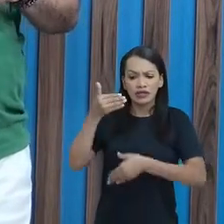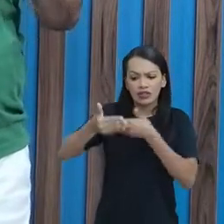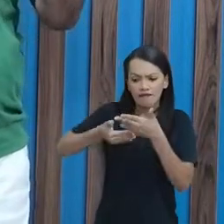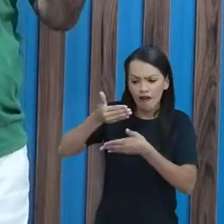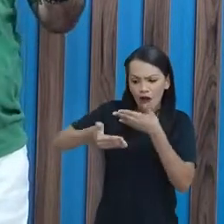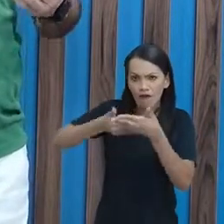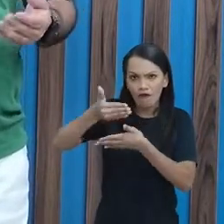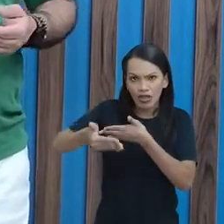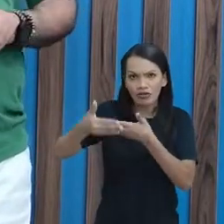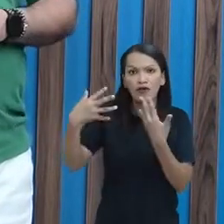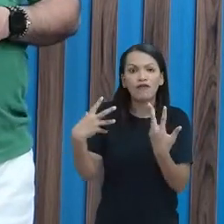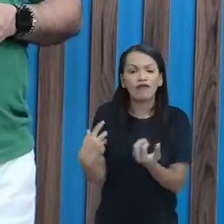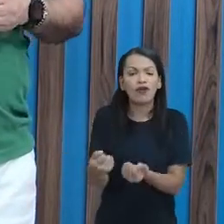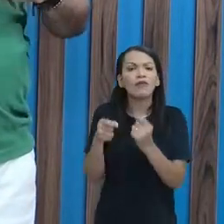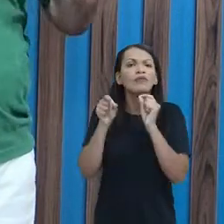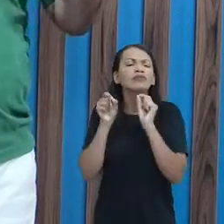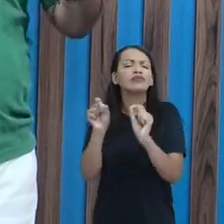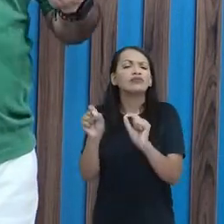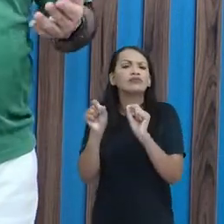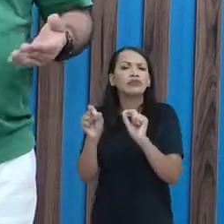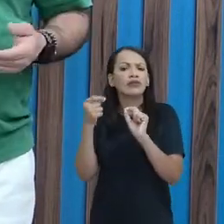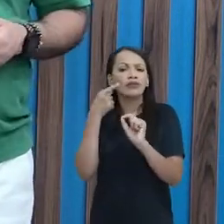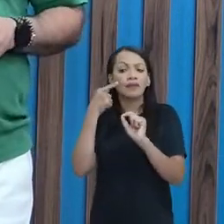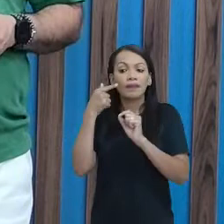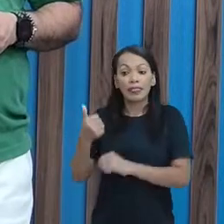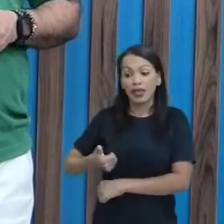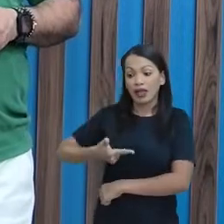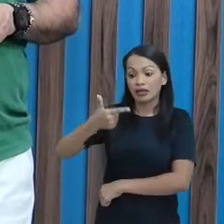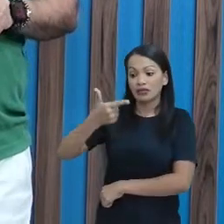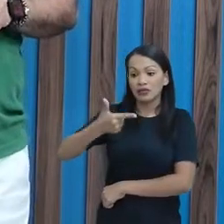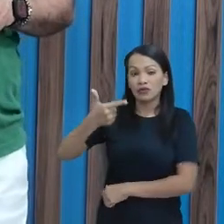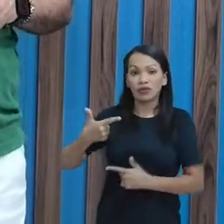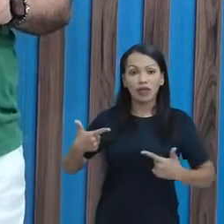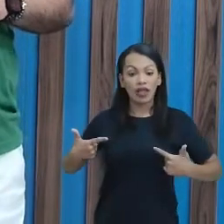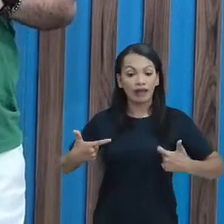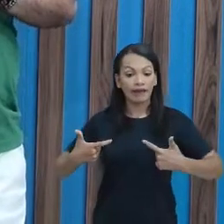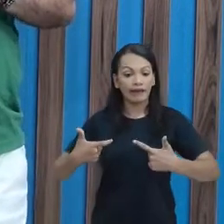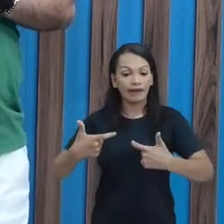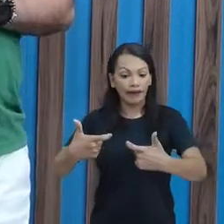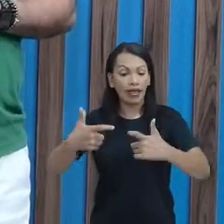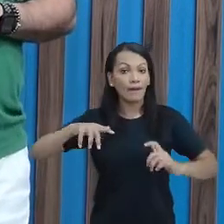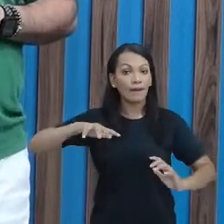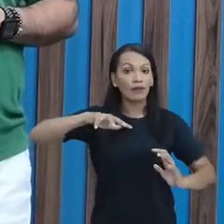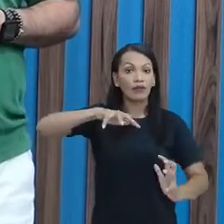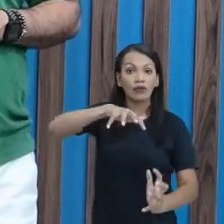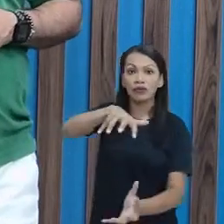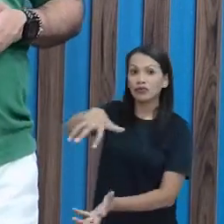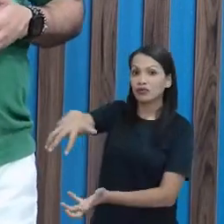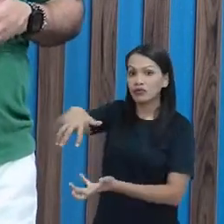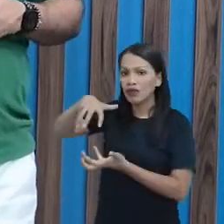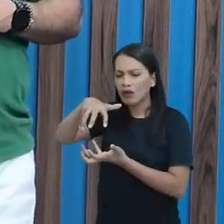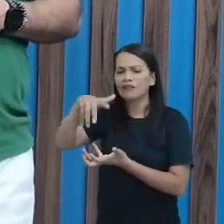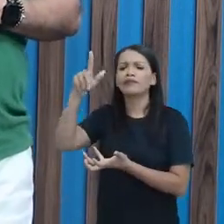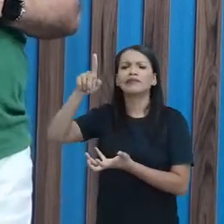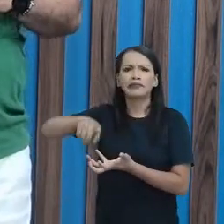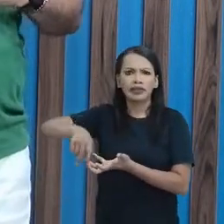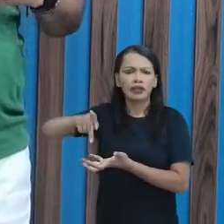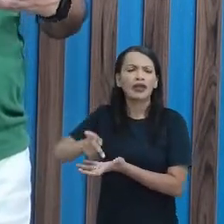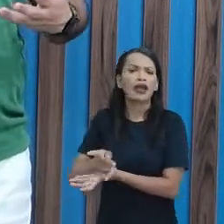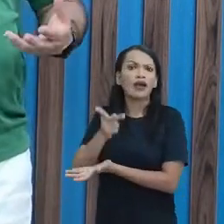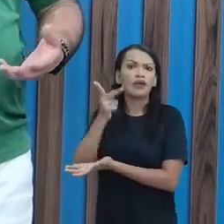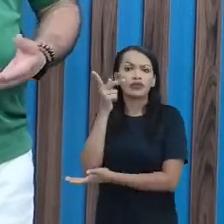né? Nós vamos falar sobre a Segunda Guerra Mundial. Vejam, a Segunda Guerra Mundial foi um episódio